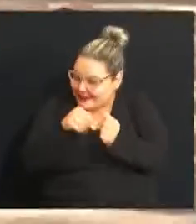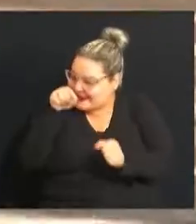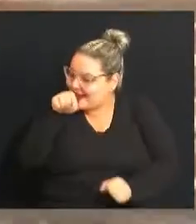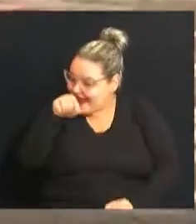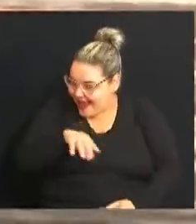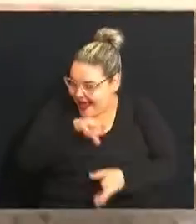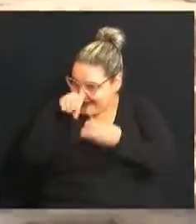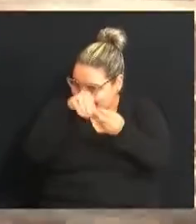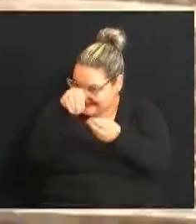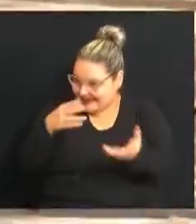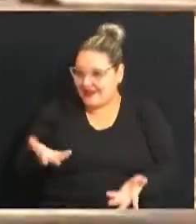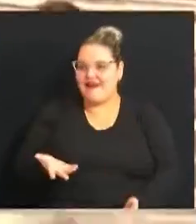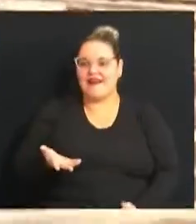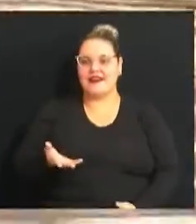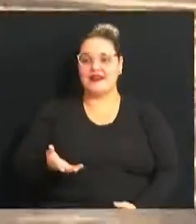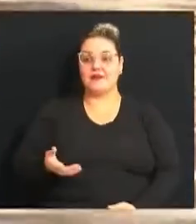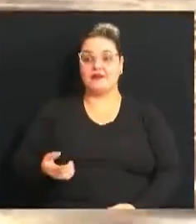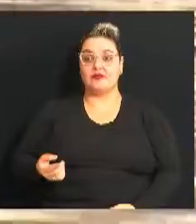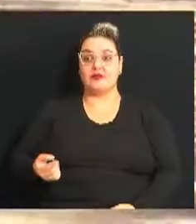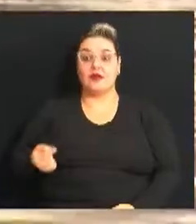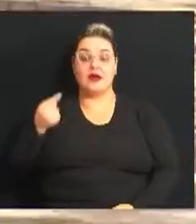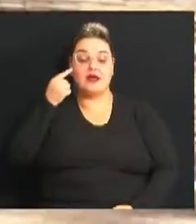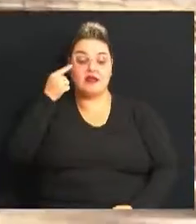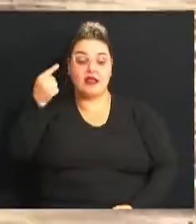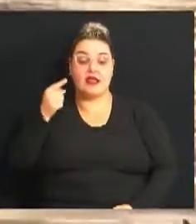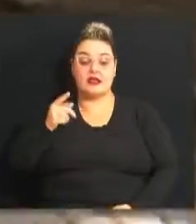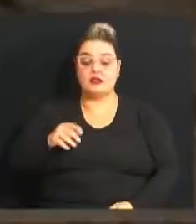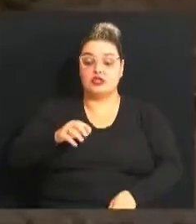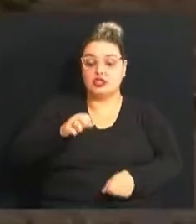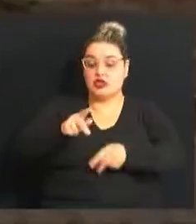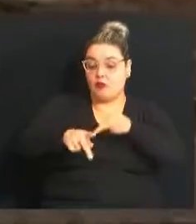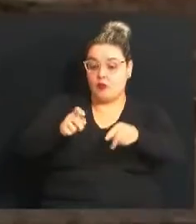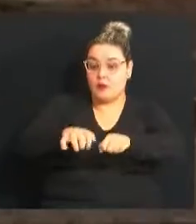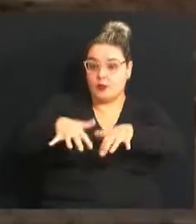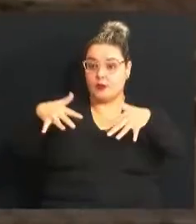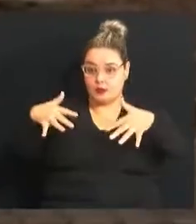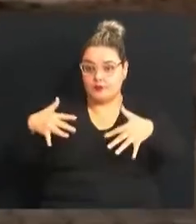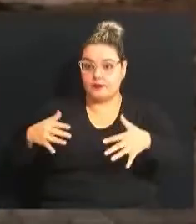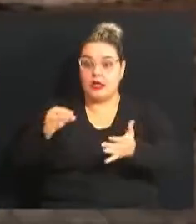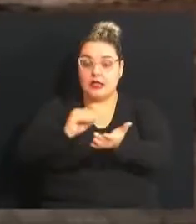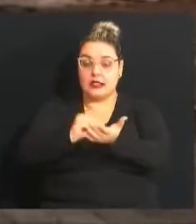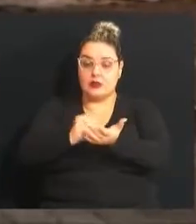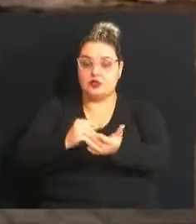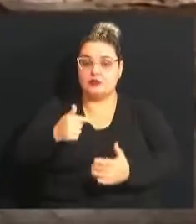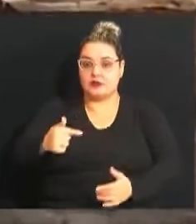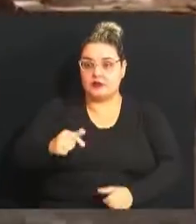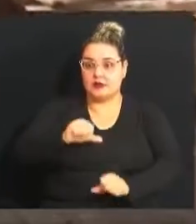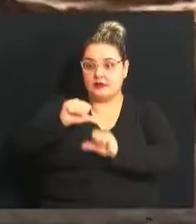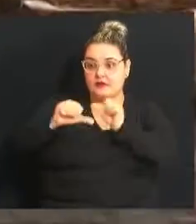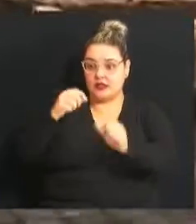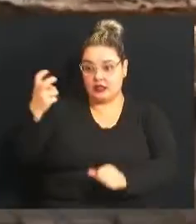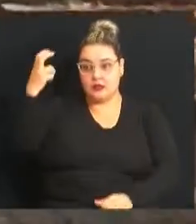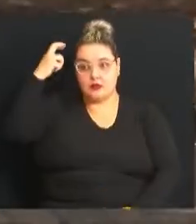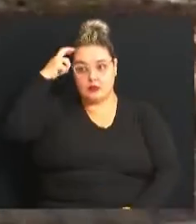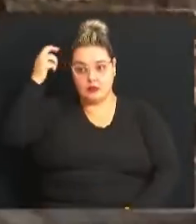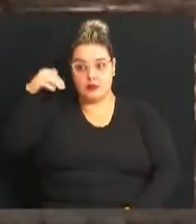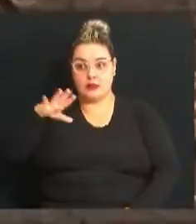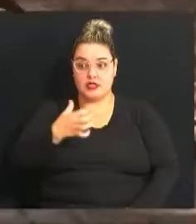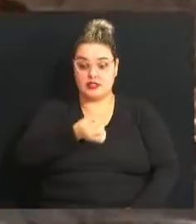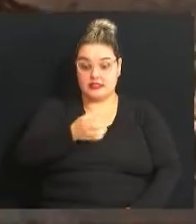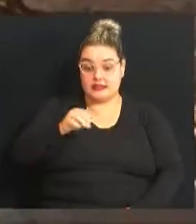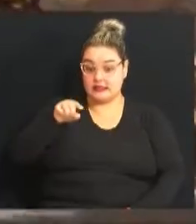da expectativa de público, né? Nós tivemos aí na última semana a virada cultural, com mais de 60 mil